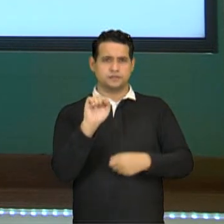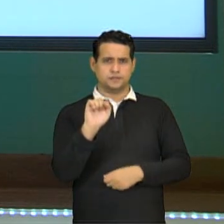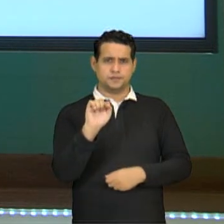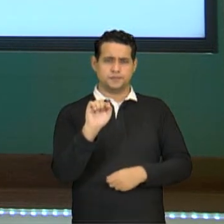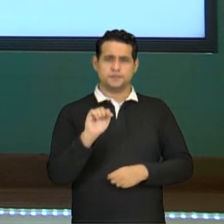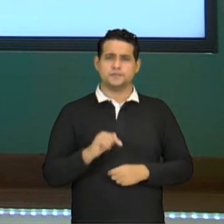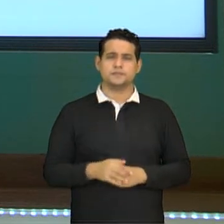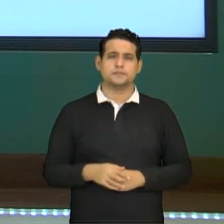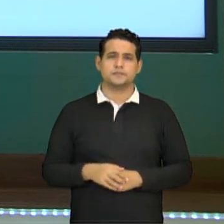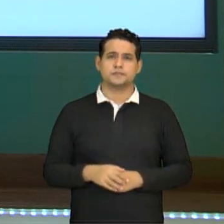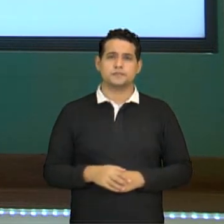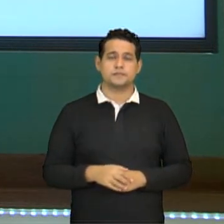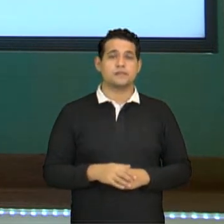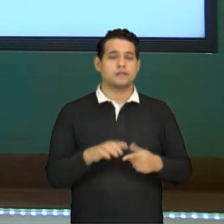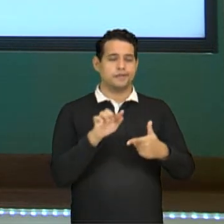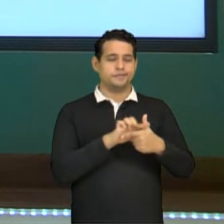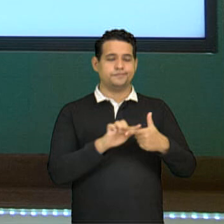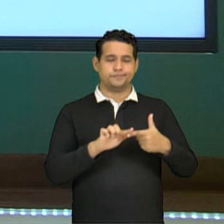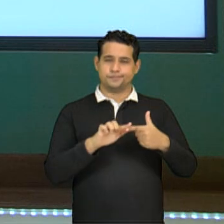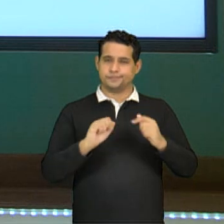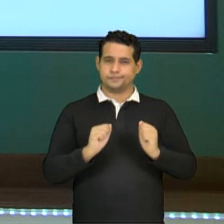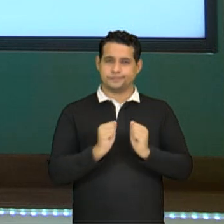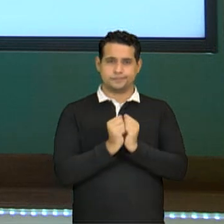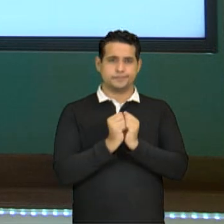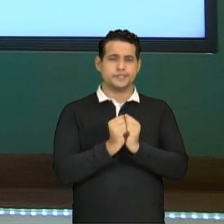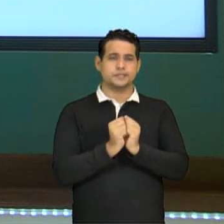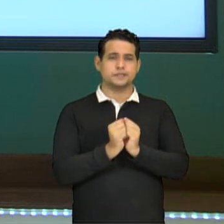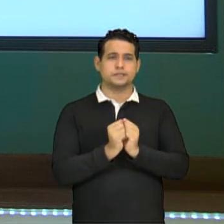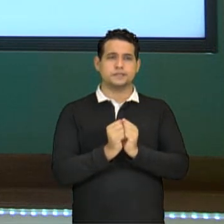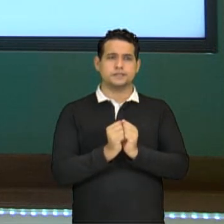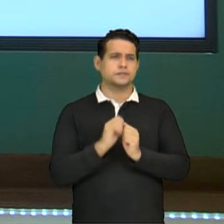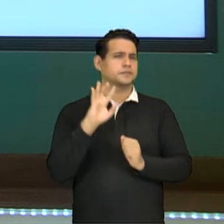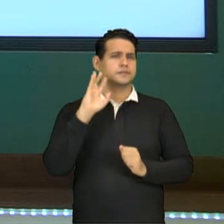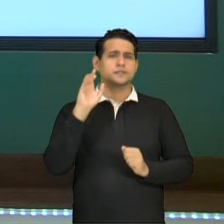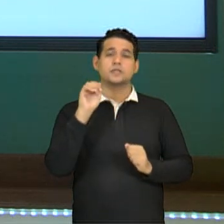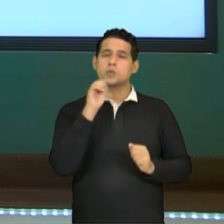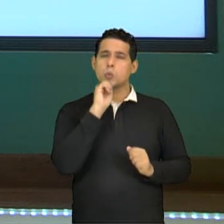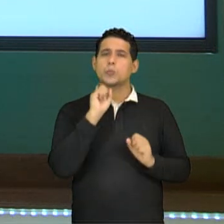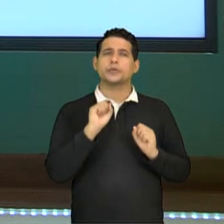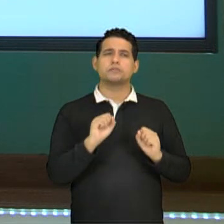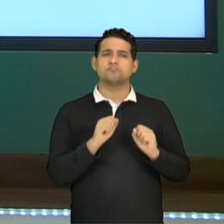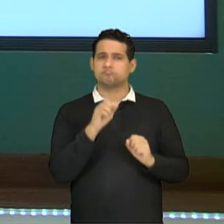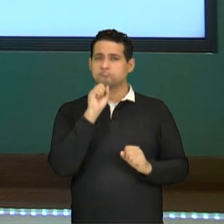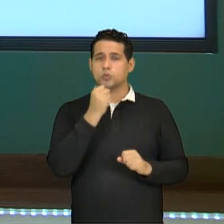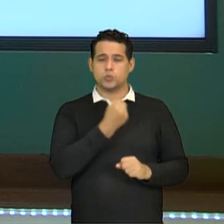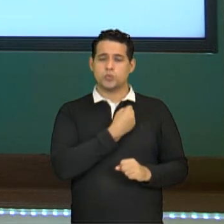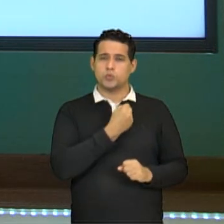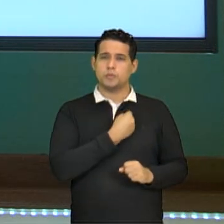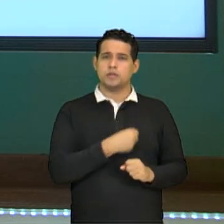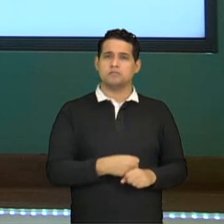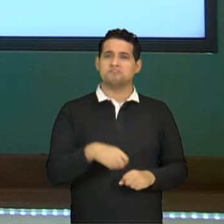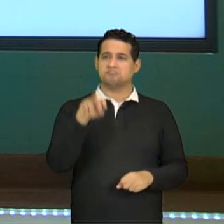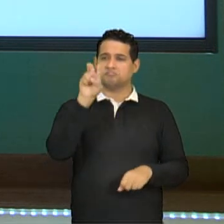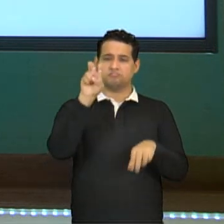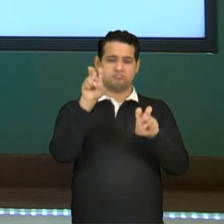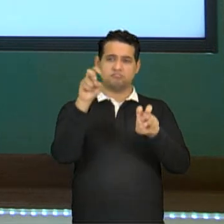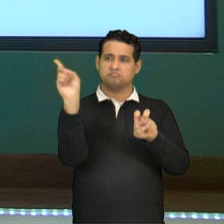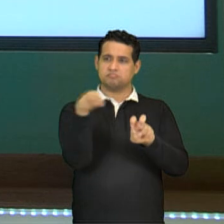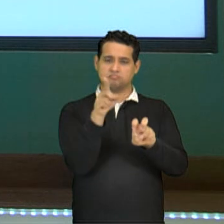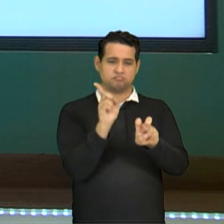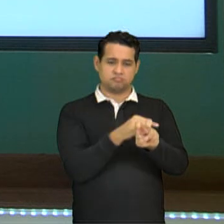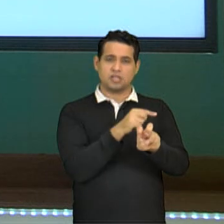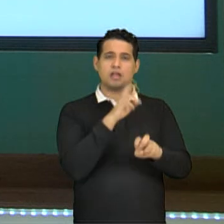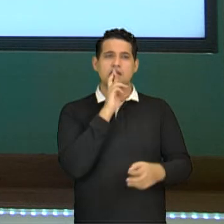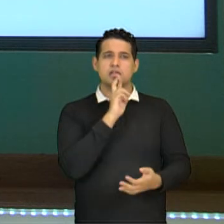multiplicando, tá? E dividindo ao mesmo tempo, eu posso cancelar esse 5, certo? E aí